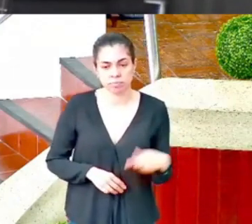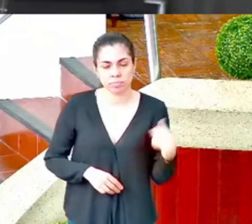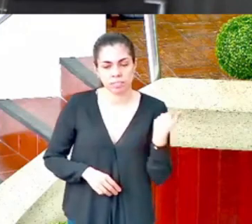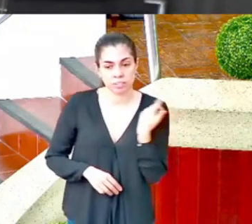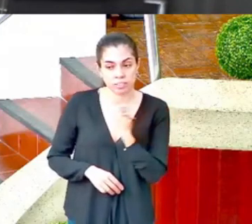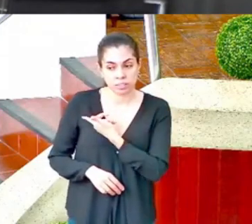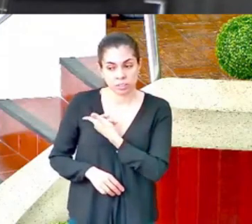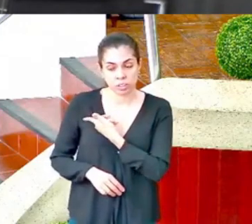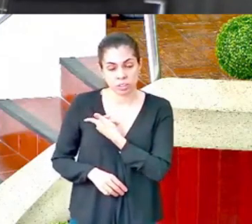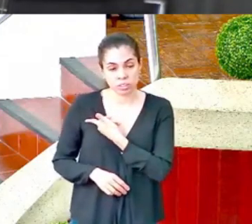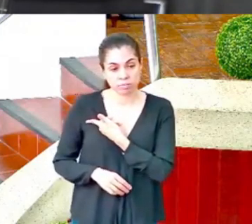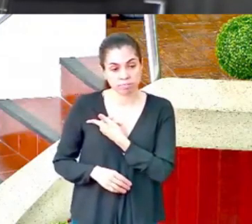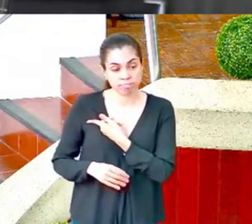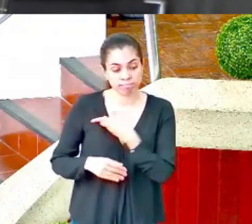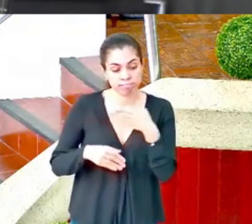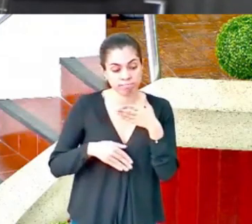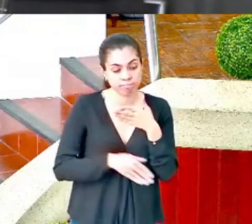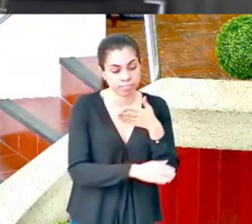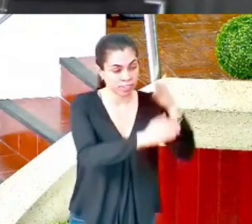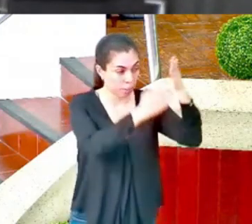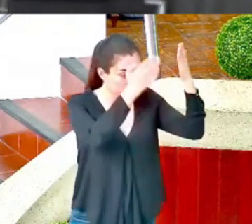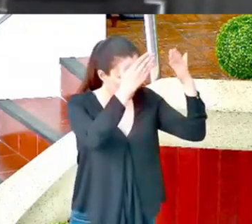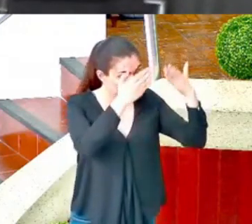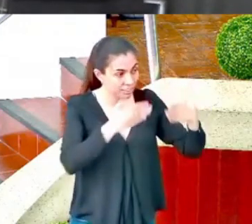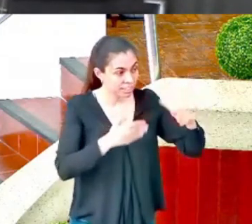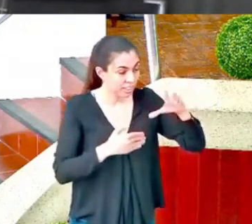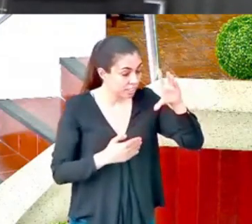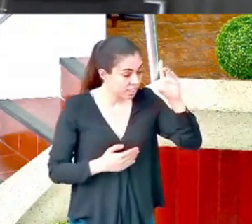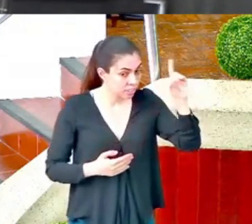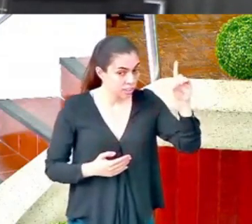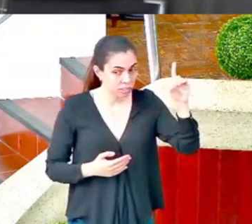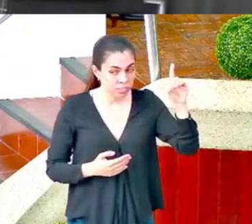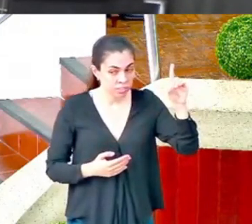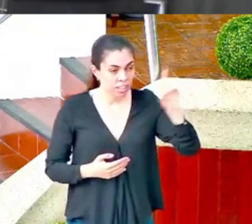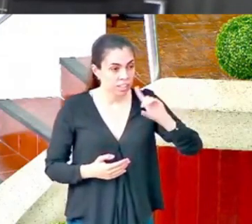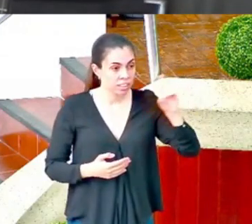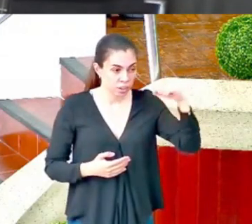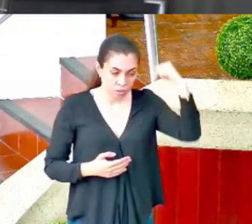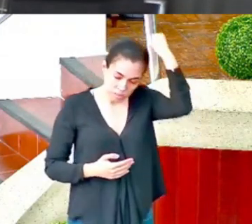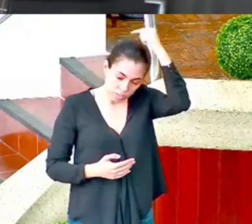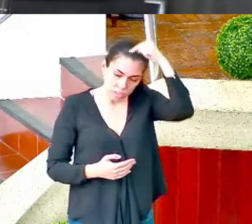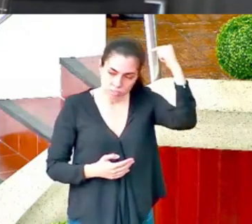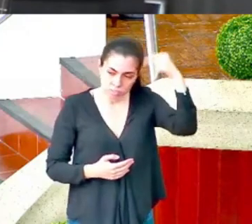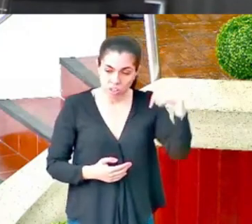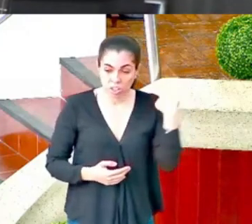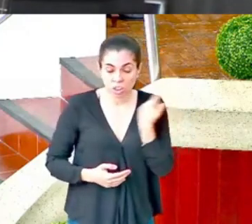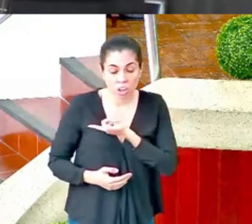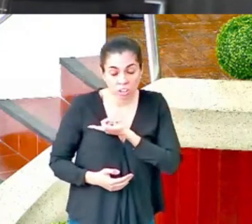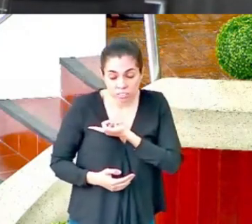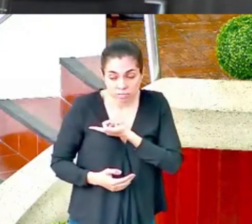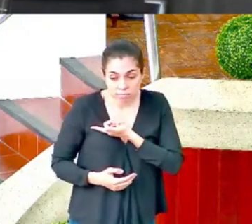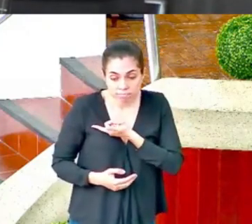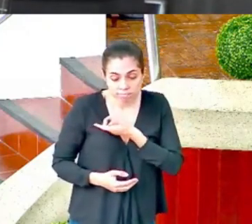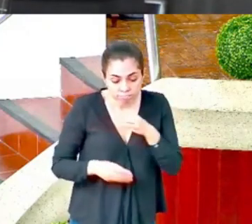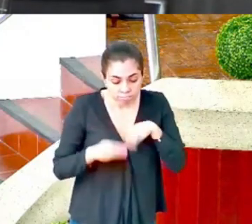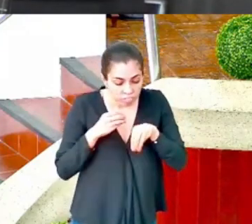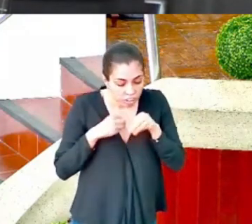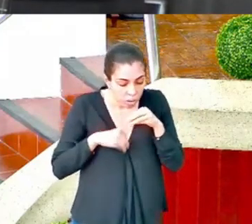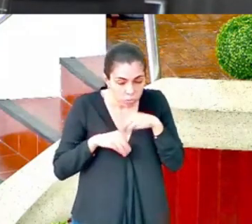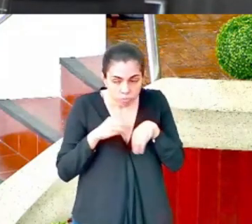nossa carnalidade, com toda a nossa fragilidade, com toda a nossa impotência. É isso que a palavra está nos